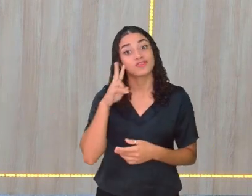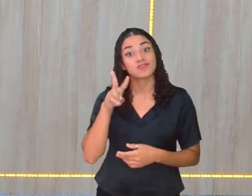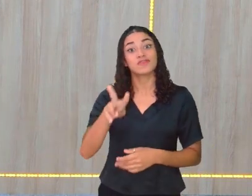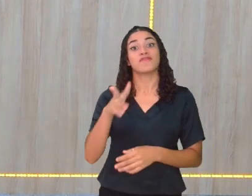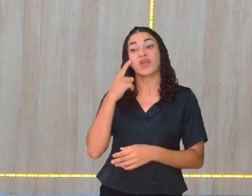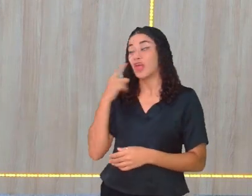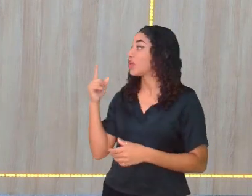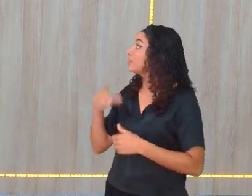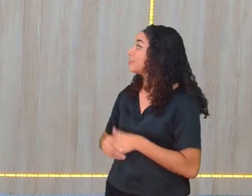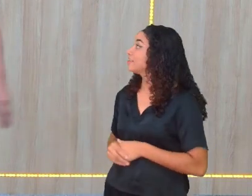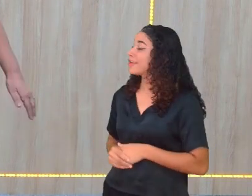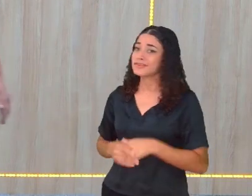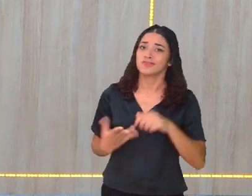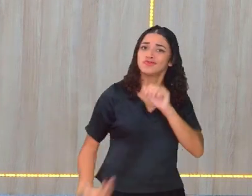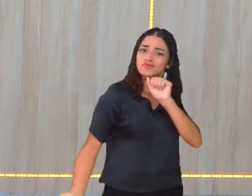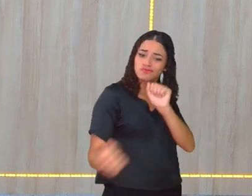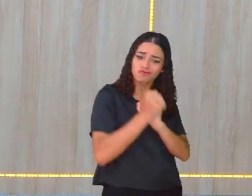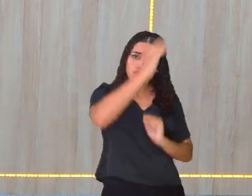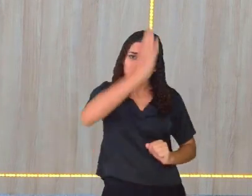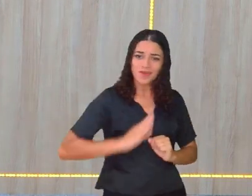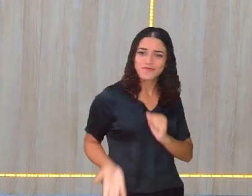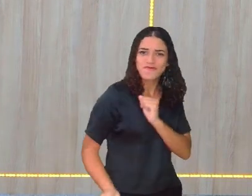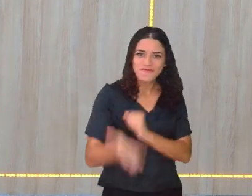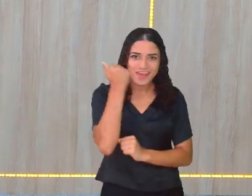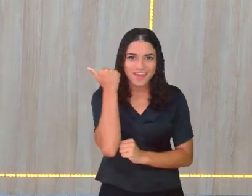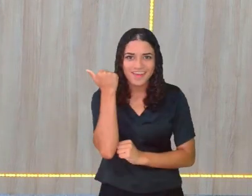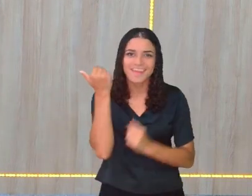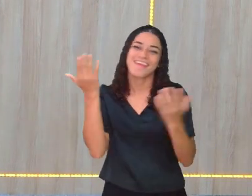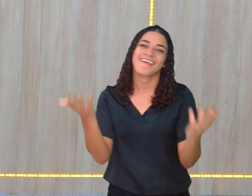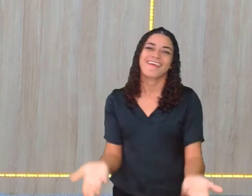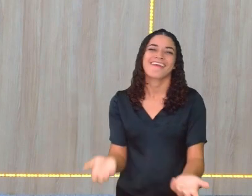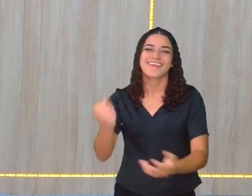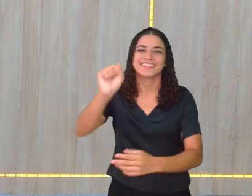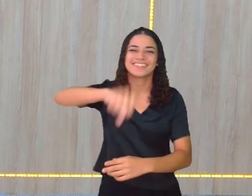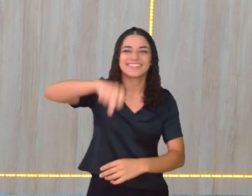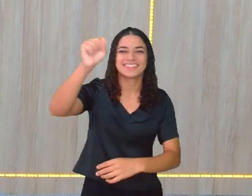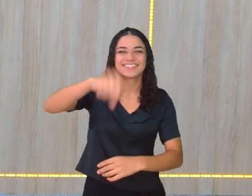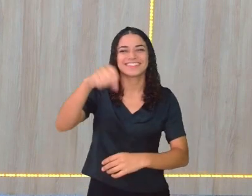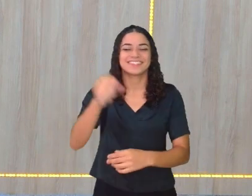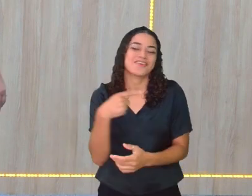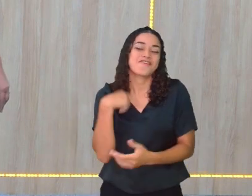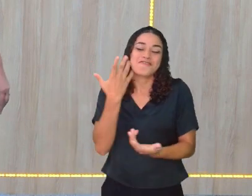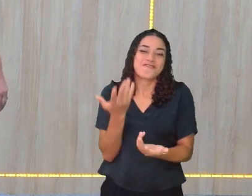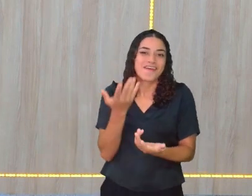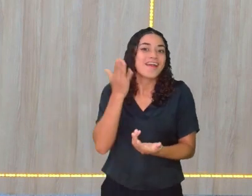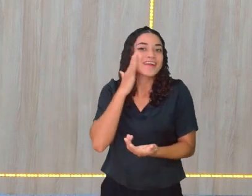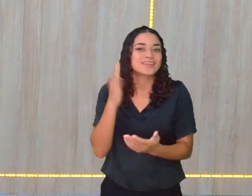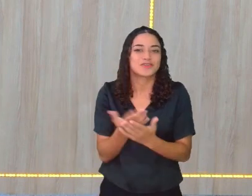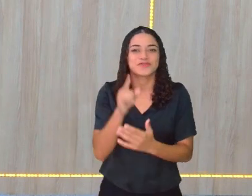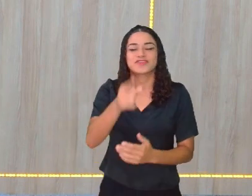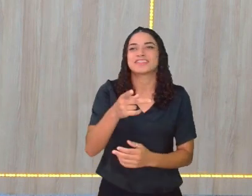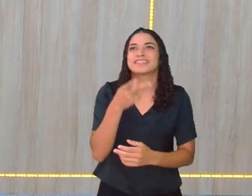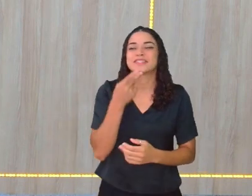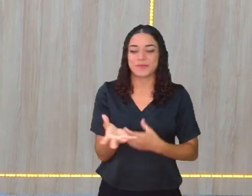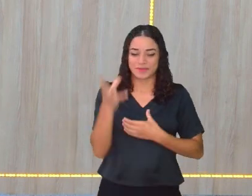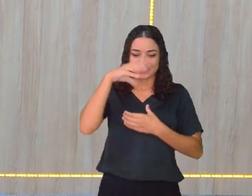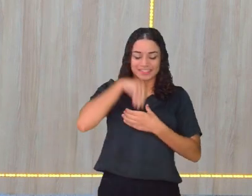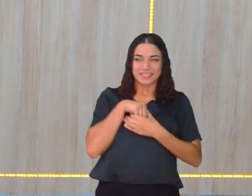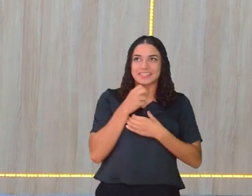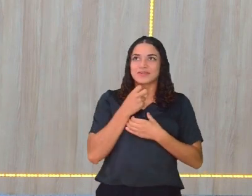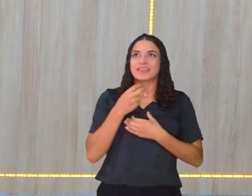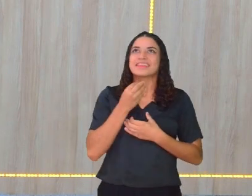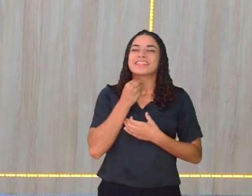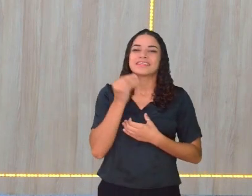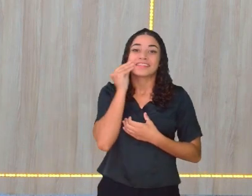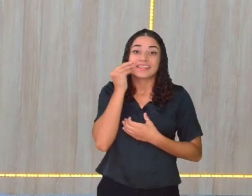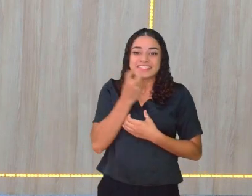gritando. Tamo junto, Brasil! Não é isso, meus alunos? Eu acredito que é o que vocês estão gritando e nós vamos também